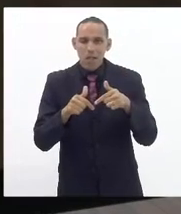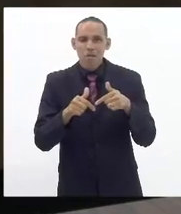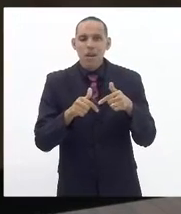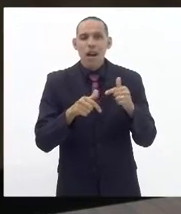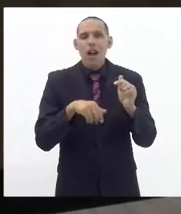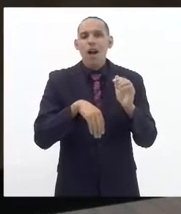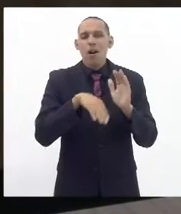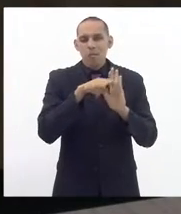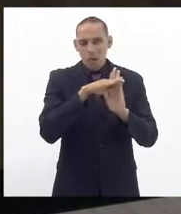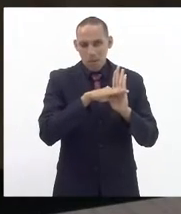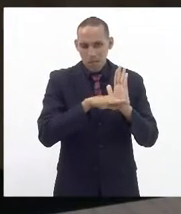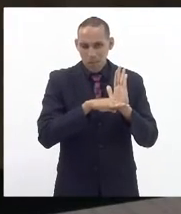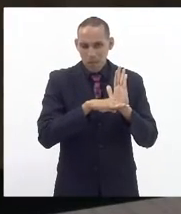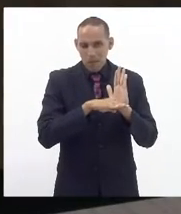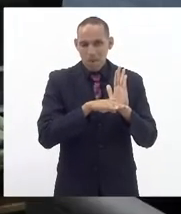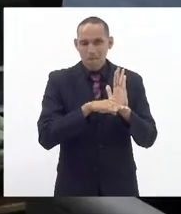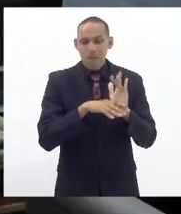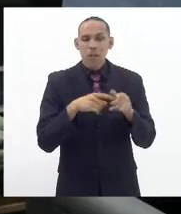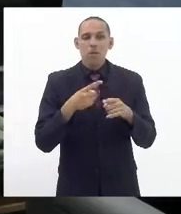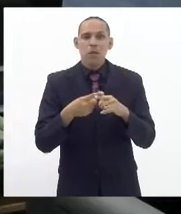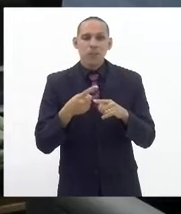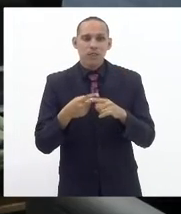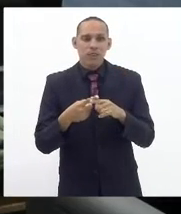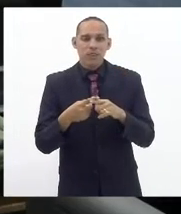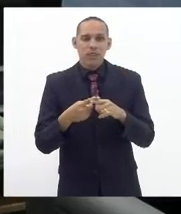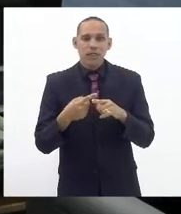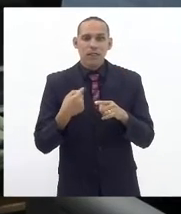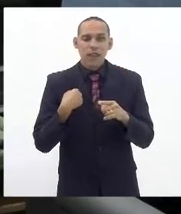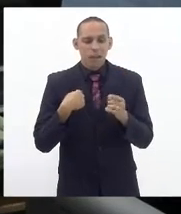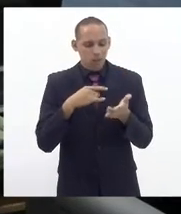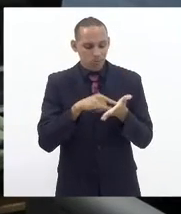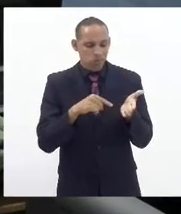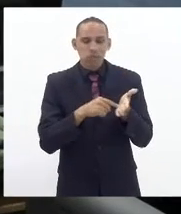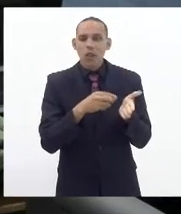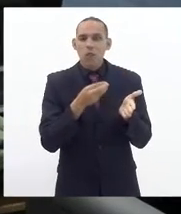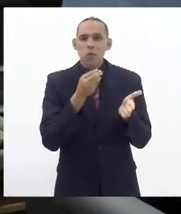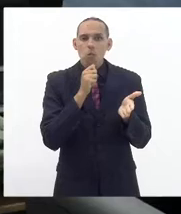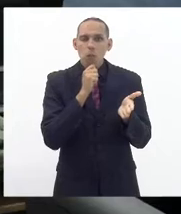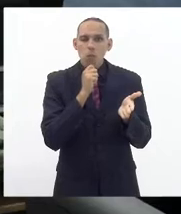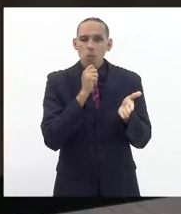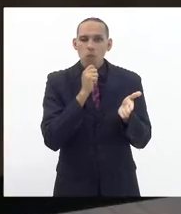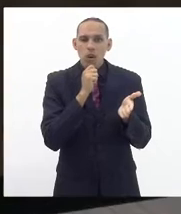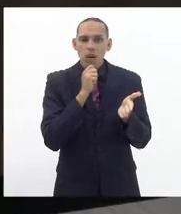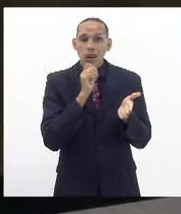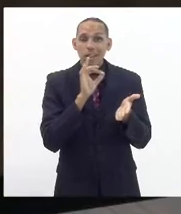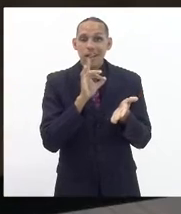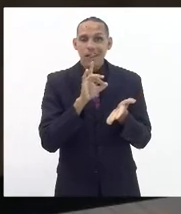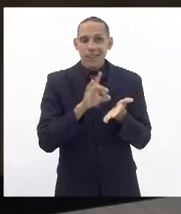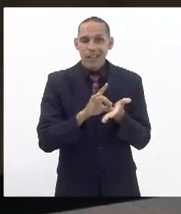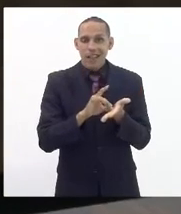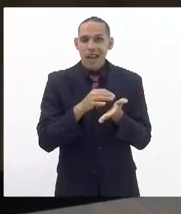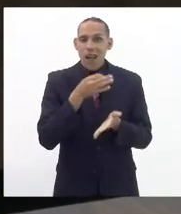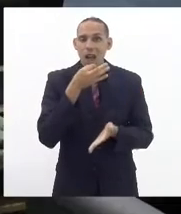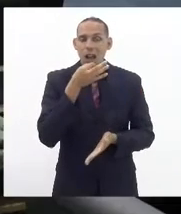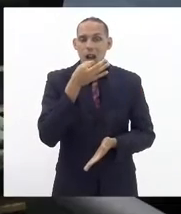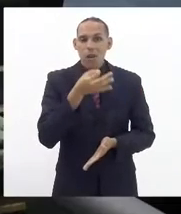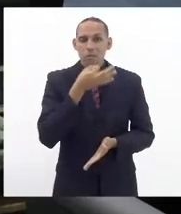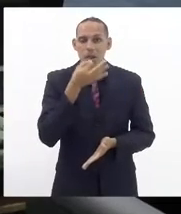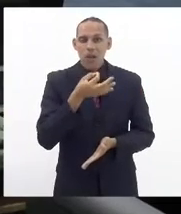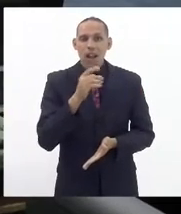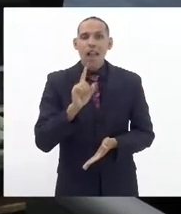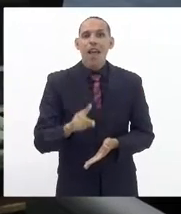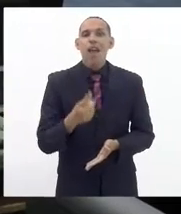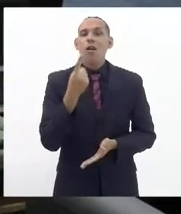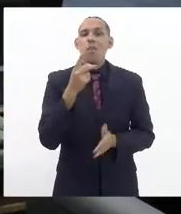a ordem, porque eu estava sem o documento e, na verdade, o parecer é sobre